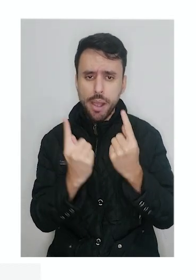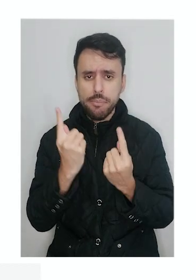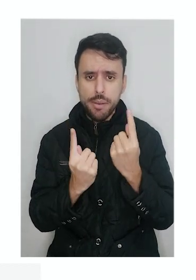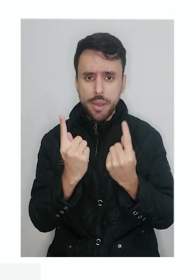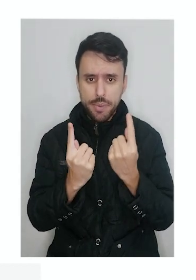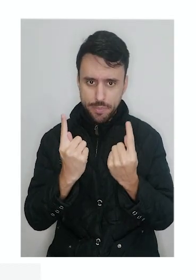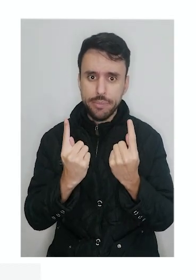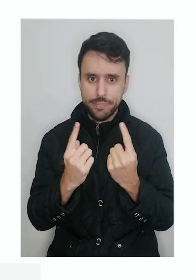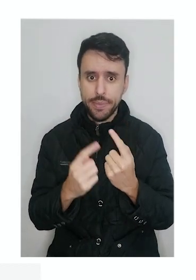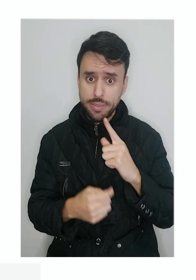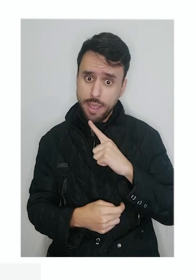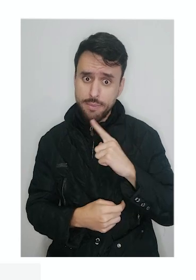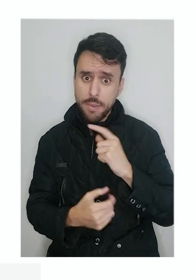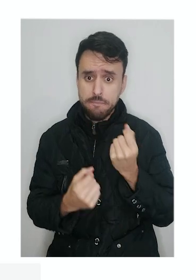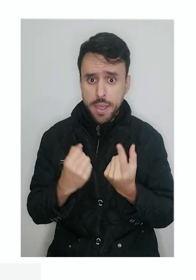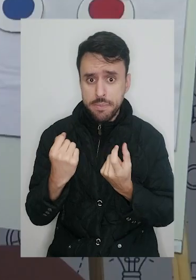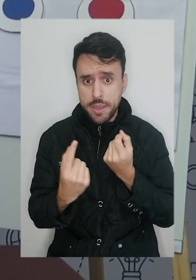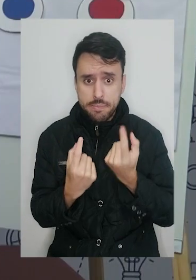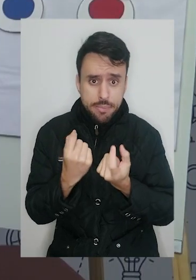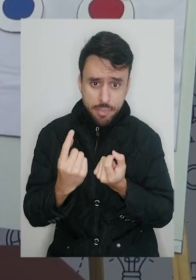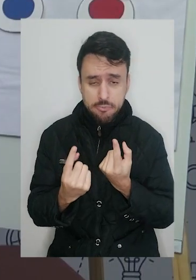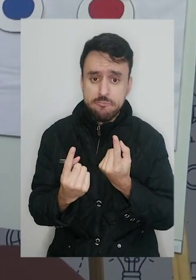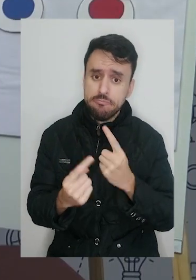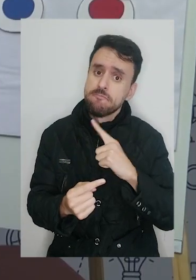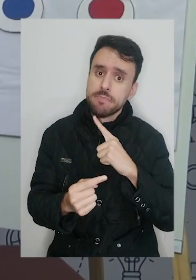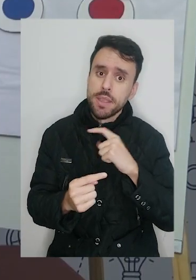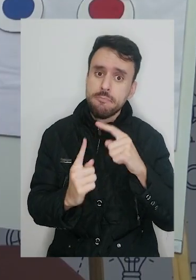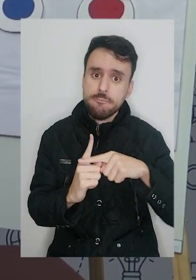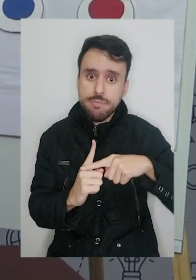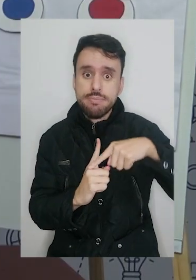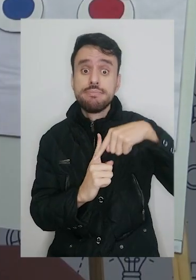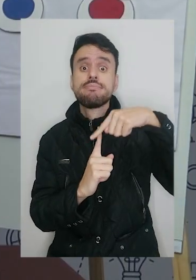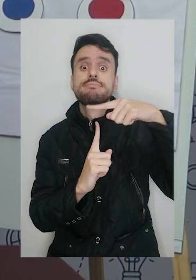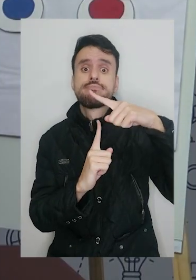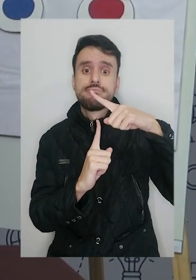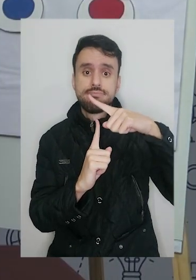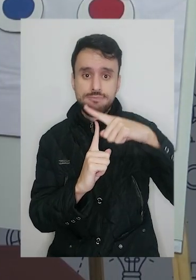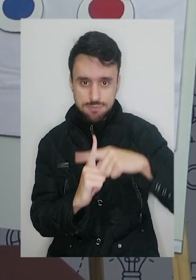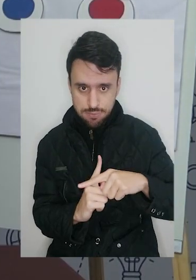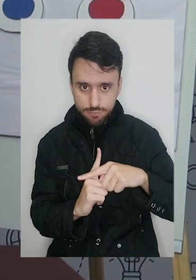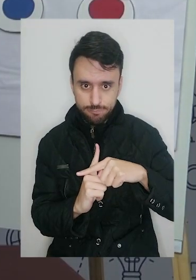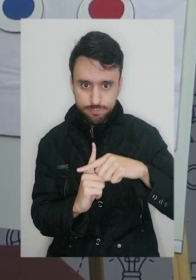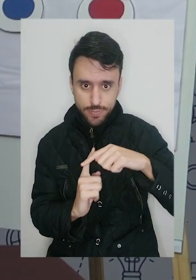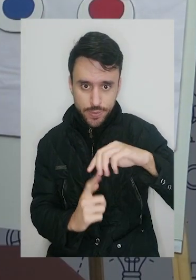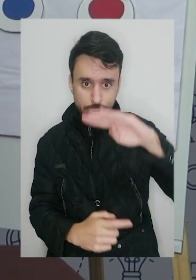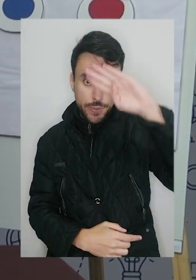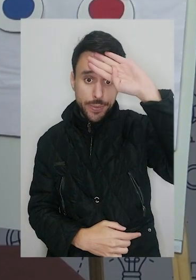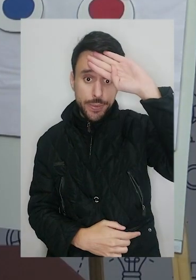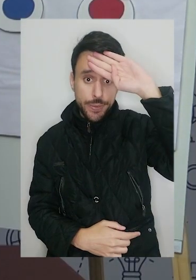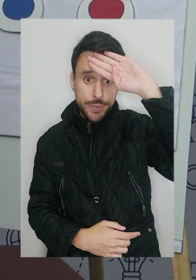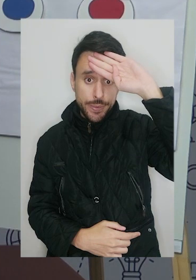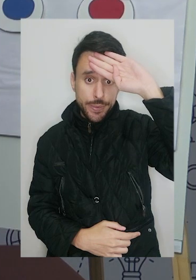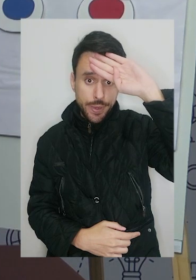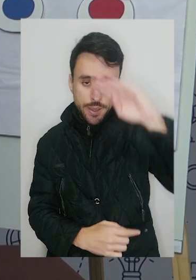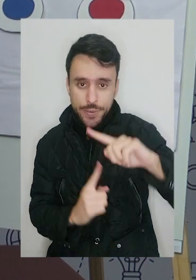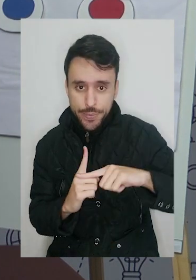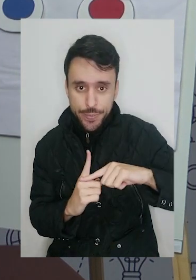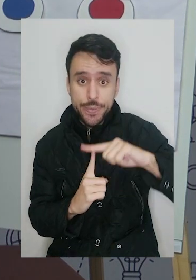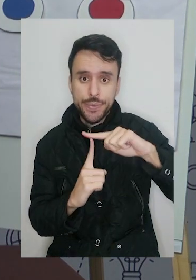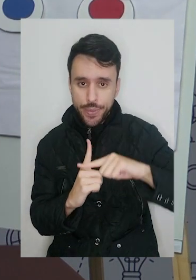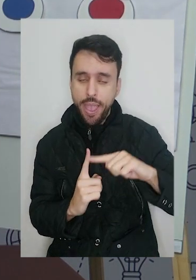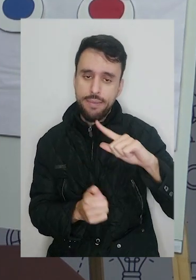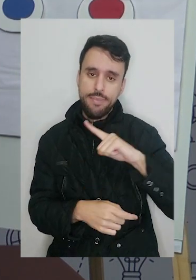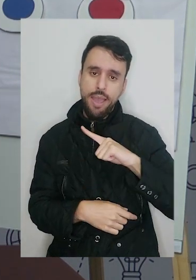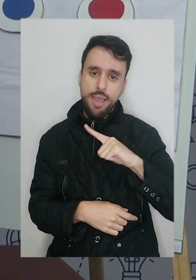36,7. Tá? Ela vai variando. Ela pode subir ou ela pode baixar também. Então, essa